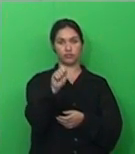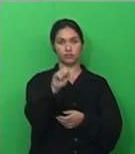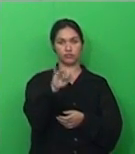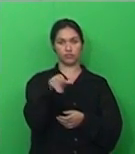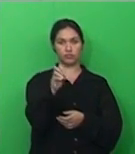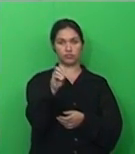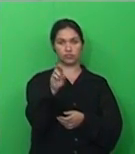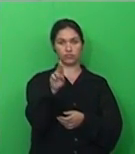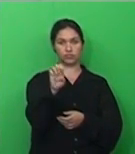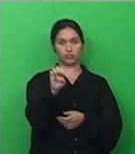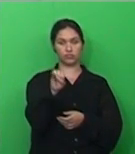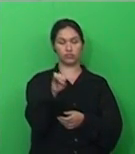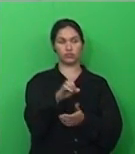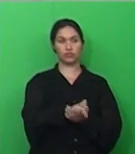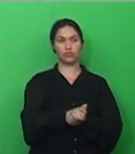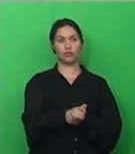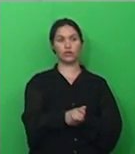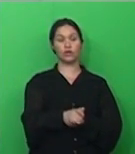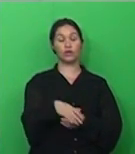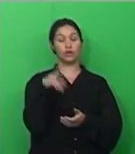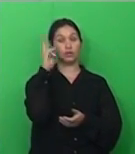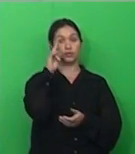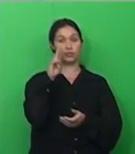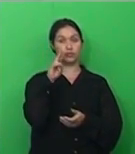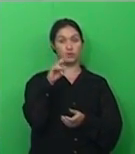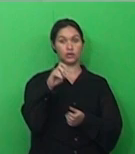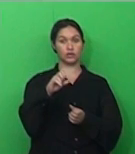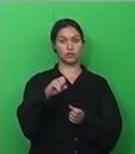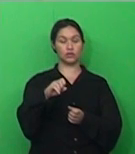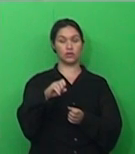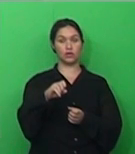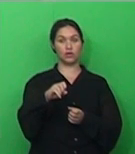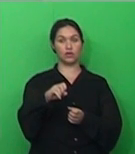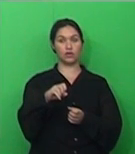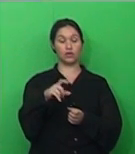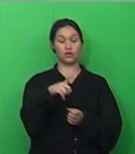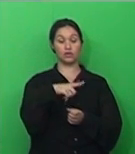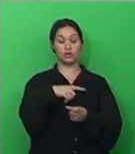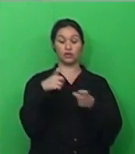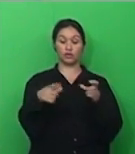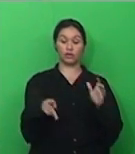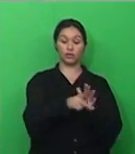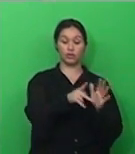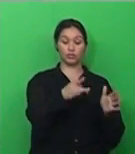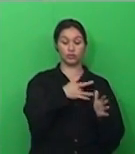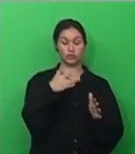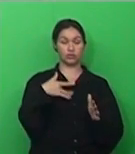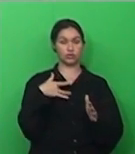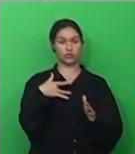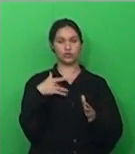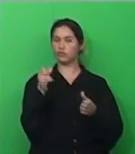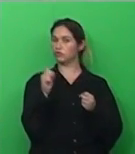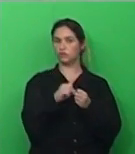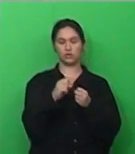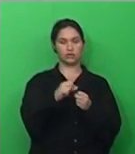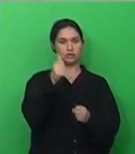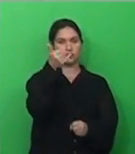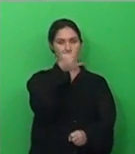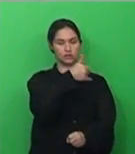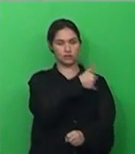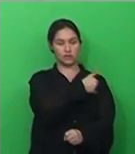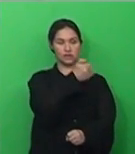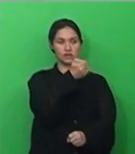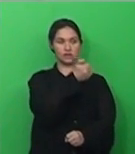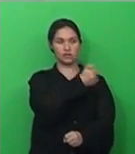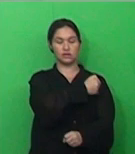de vacinas, né? Se é assim que se fala, né? Nem todos aplicam a vacina, mas aqueles locais onde efetivamente